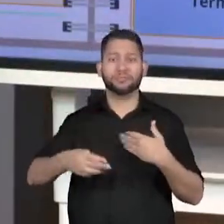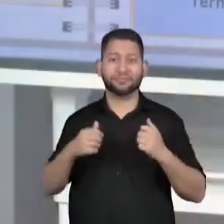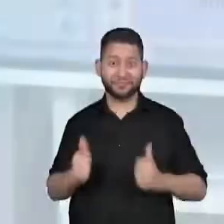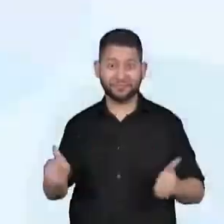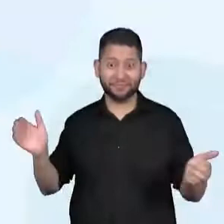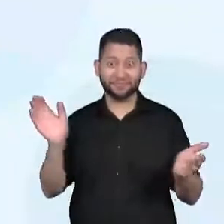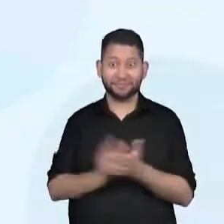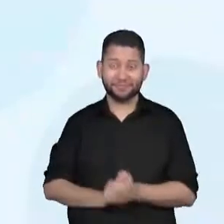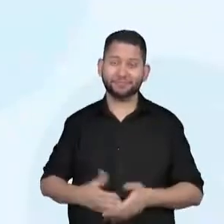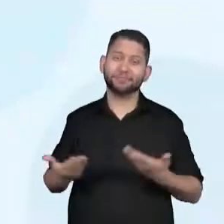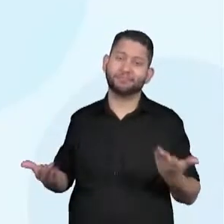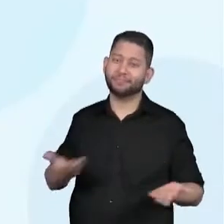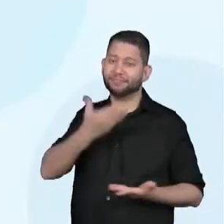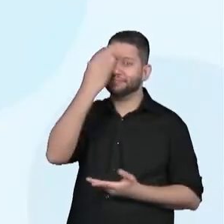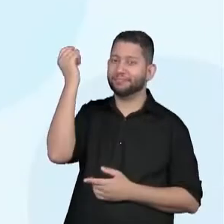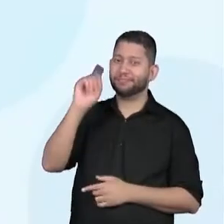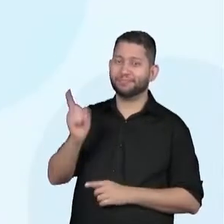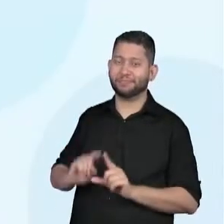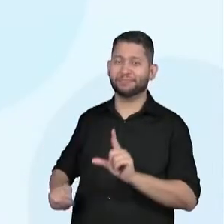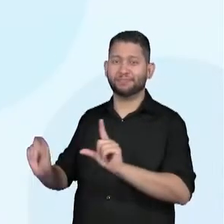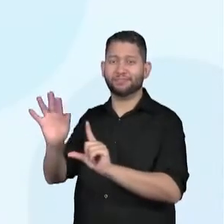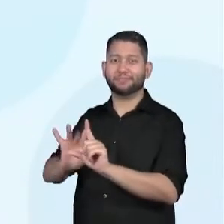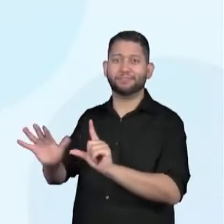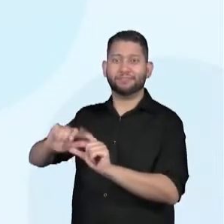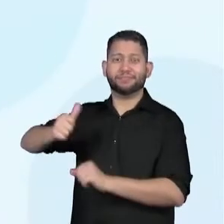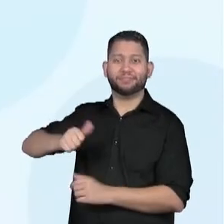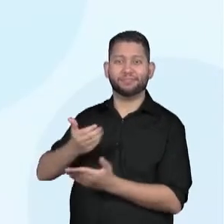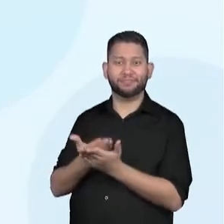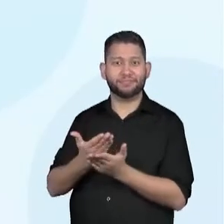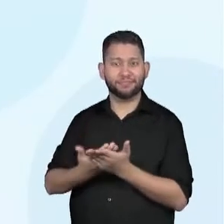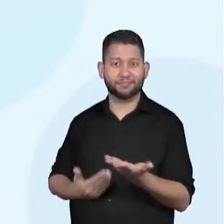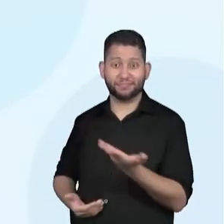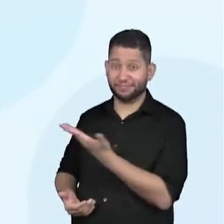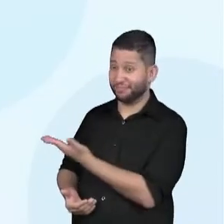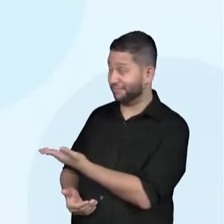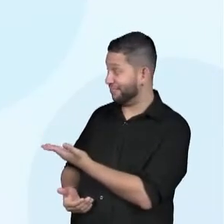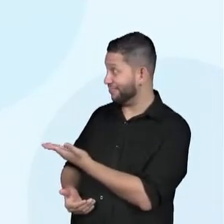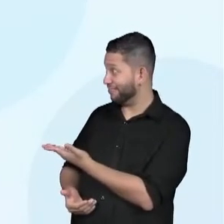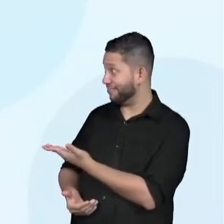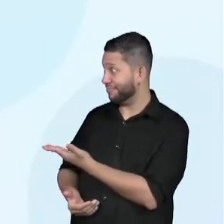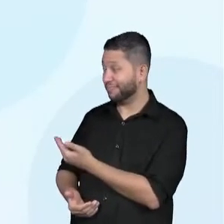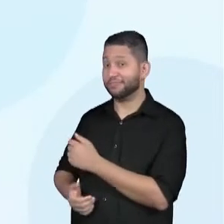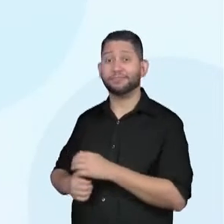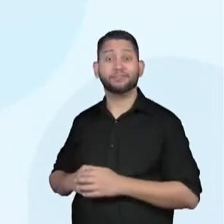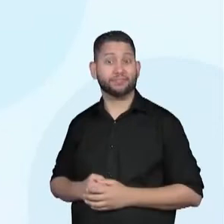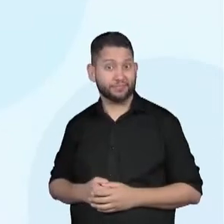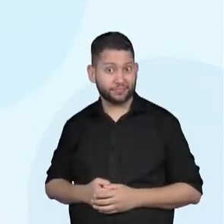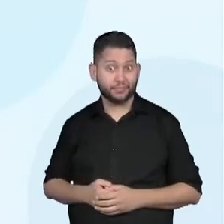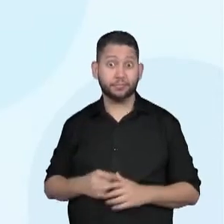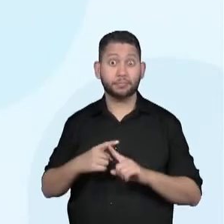bom? Então, não se esqueçam de avaliar a nossa aula, o QR Code está na tela para vocês,